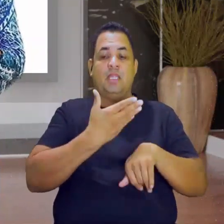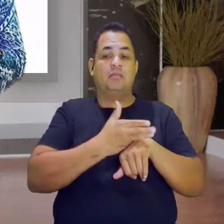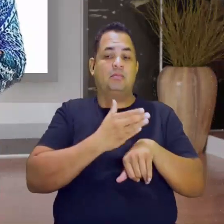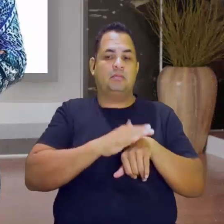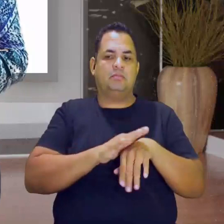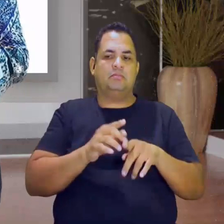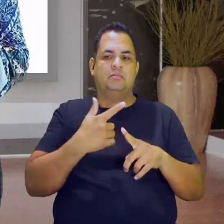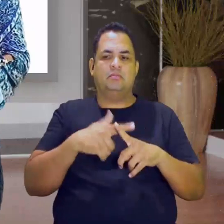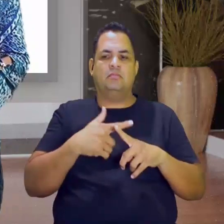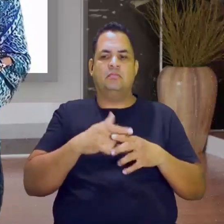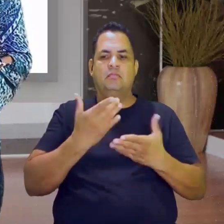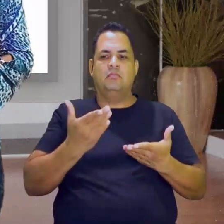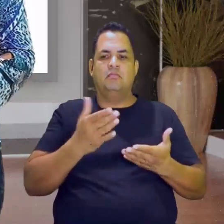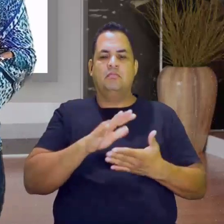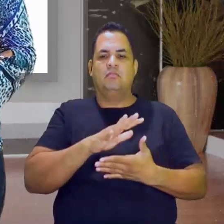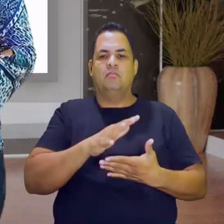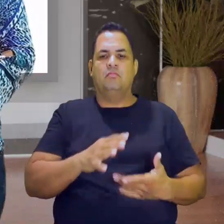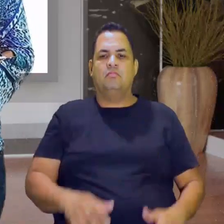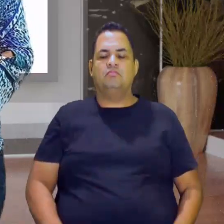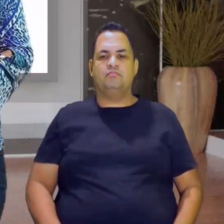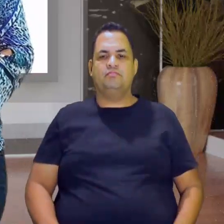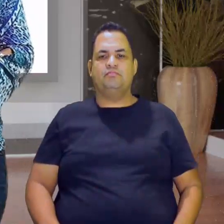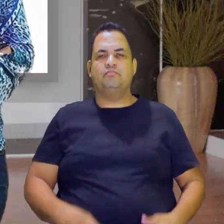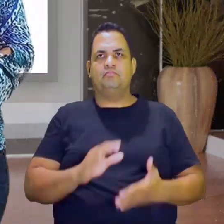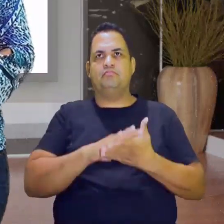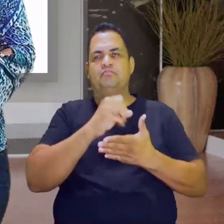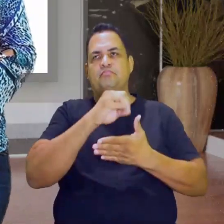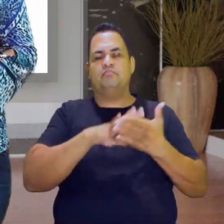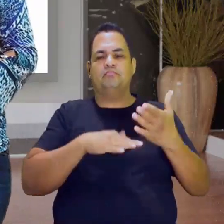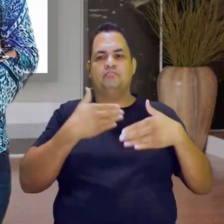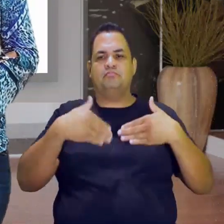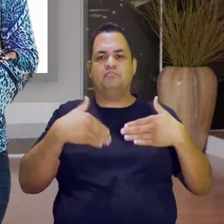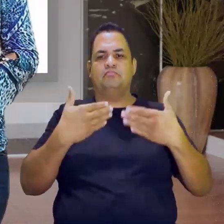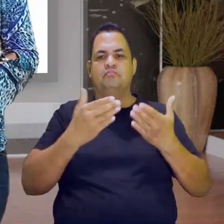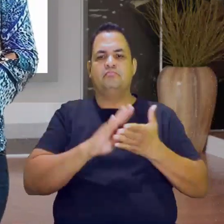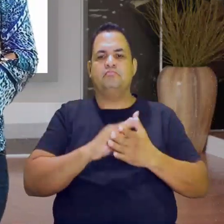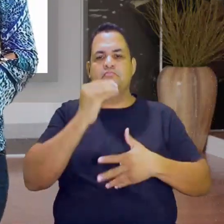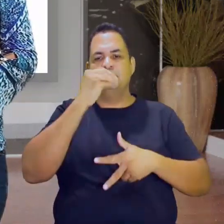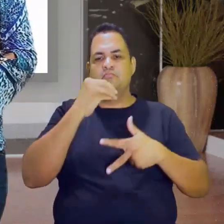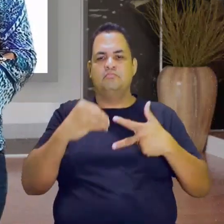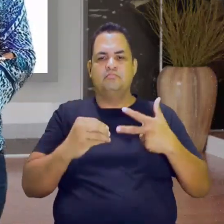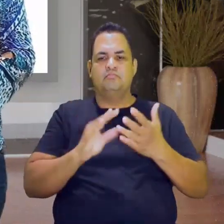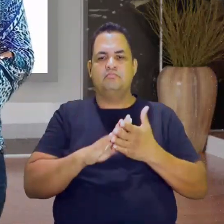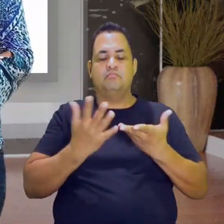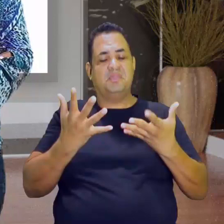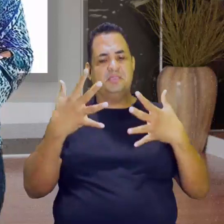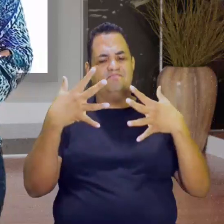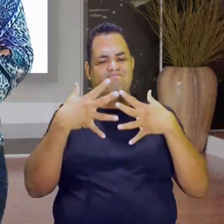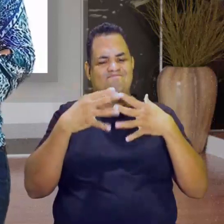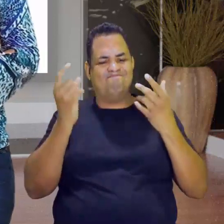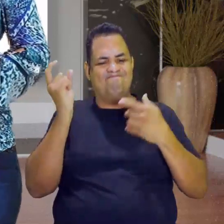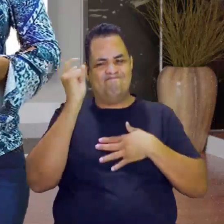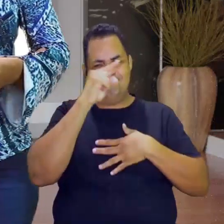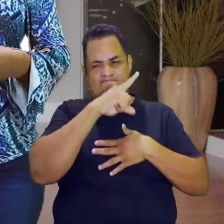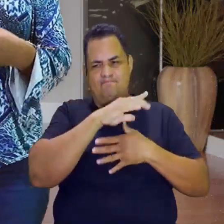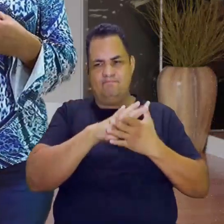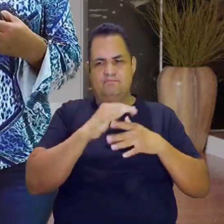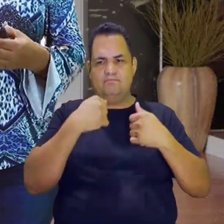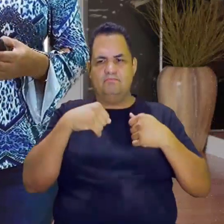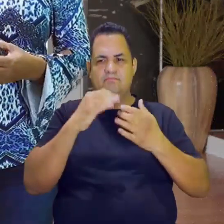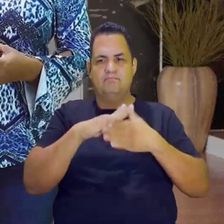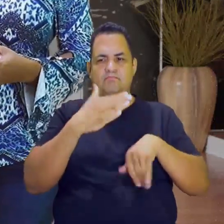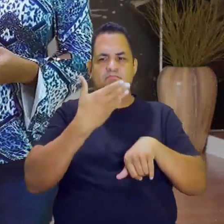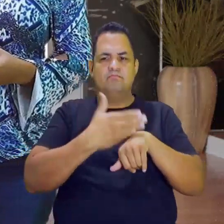treinamento, porque questões de prova, principalmente a prova do Enem, são questões mais complexas, certo? Então, precisa ter